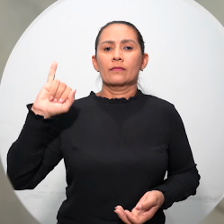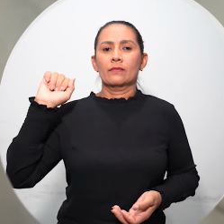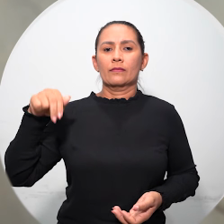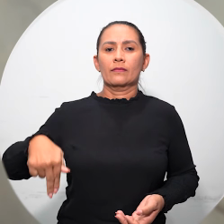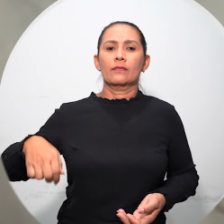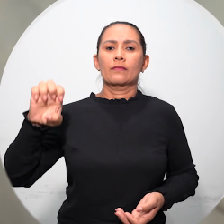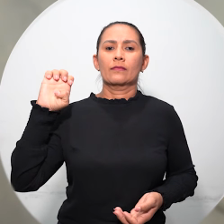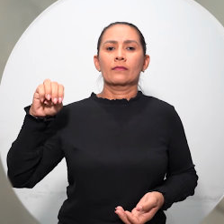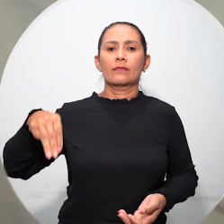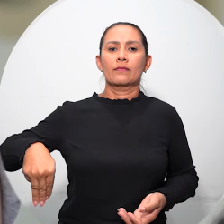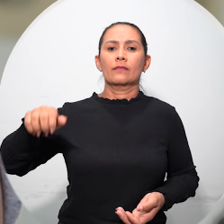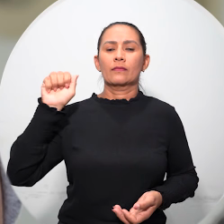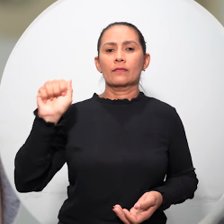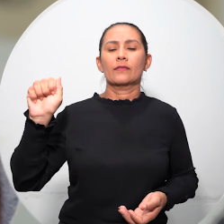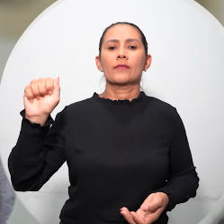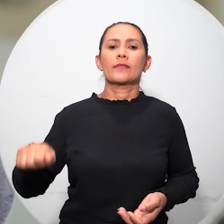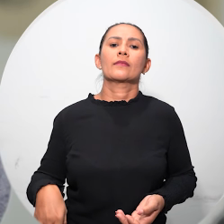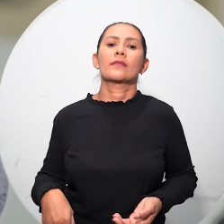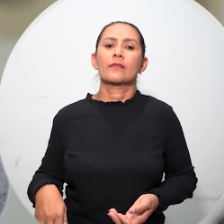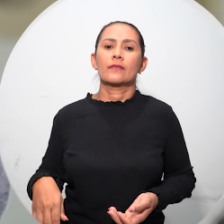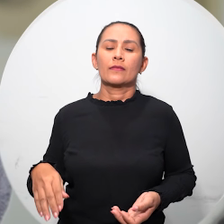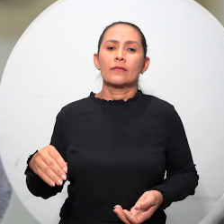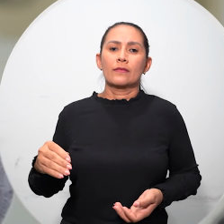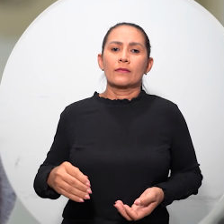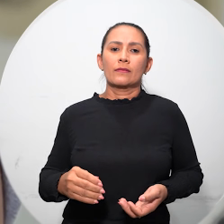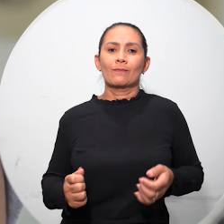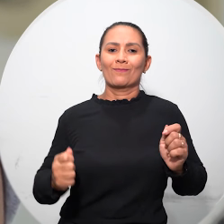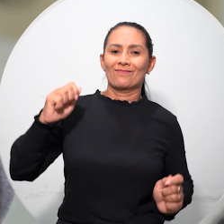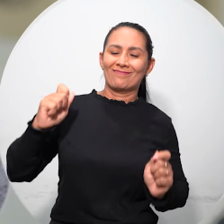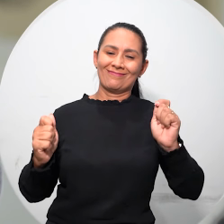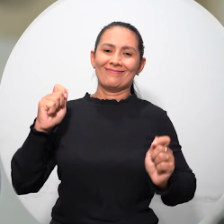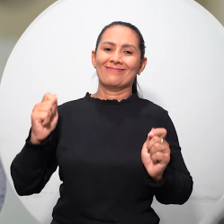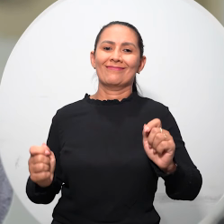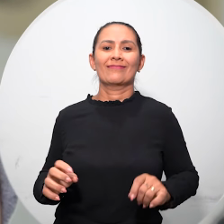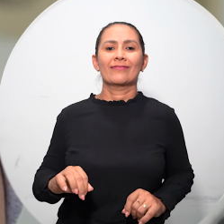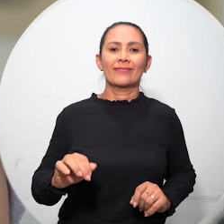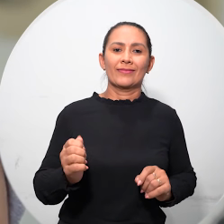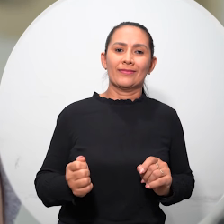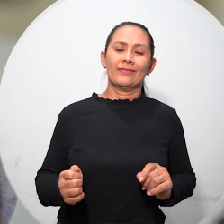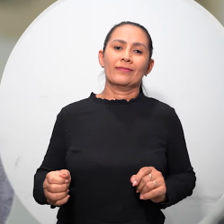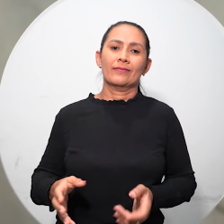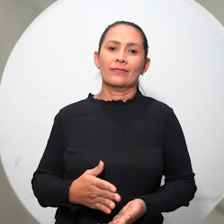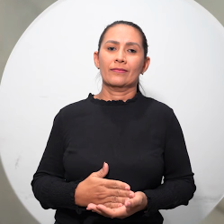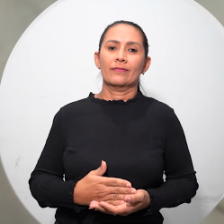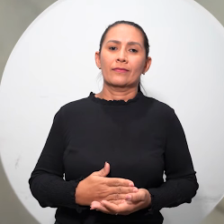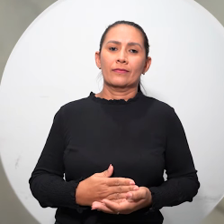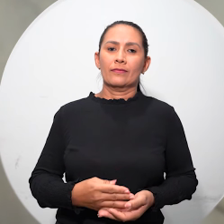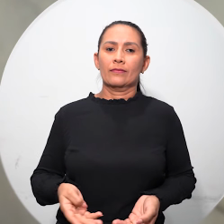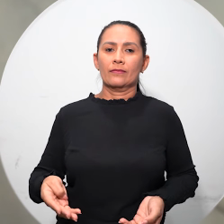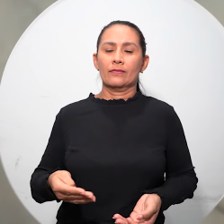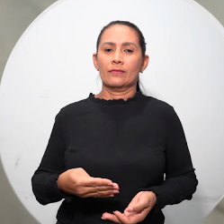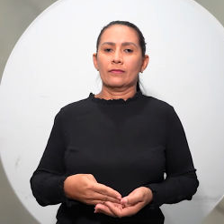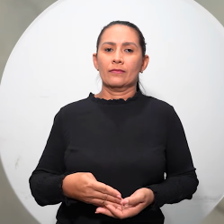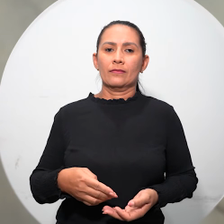anos. Antes da morte dele foi maravilhoso, era muito. Aquele tumulto, gente, os filmes faroestes que a gente assistia, a